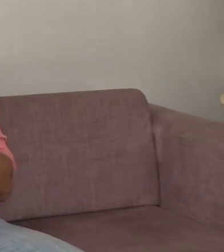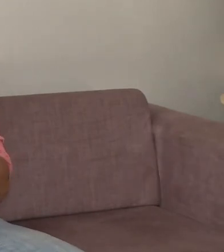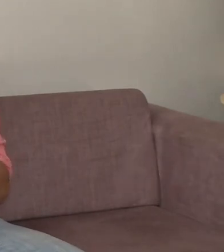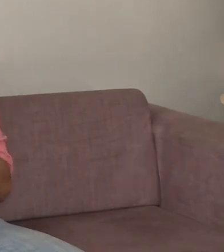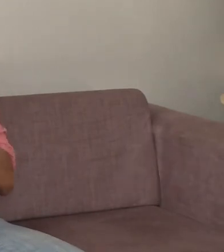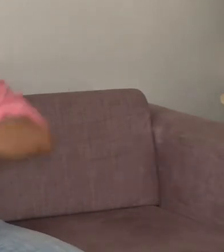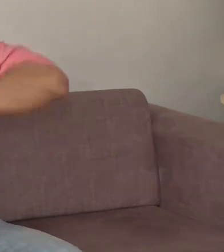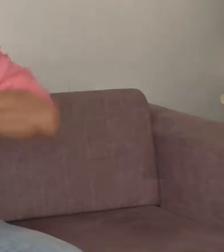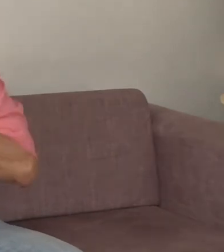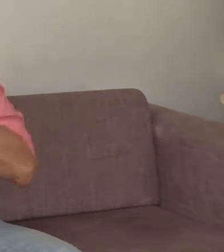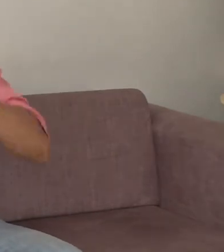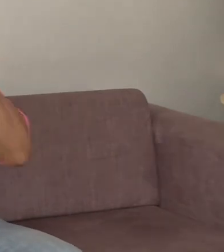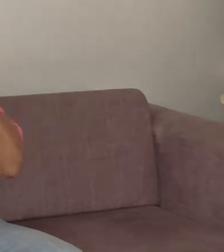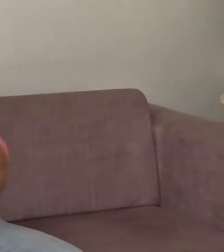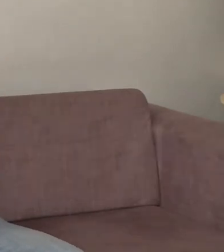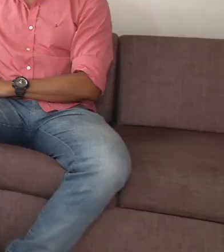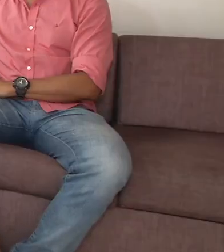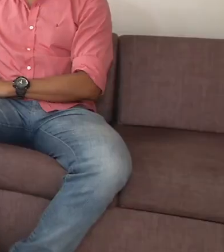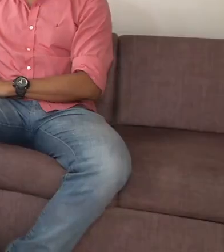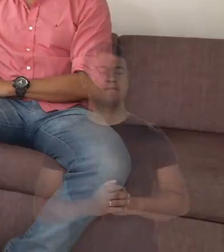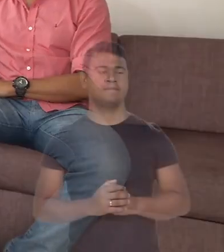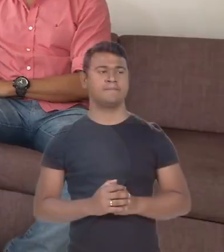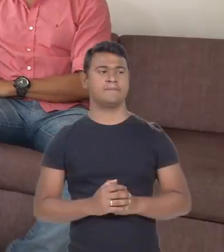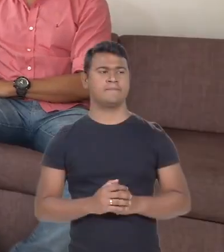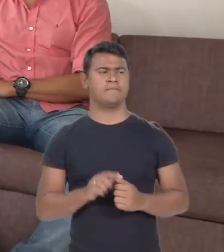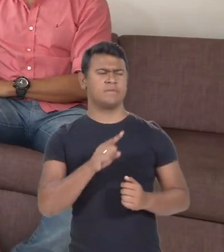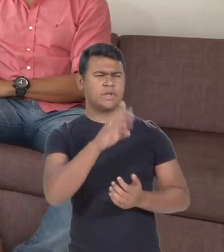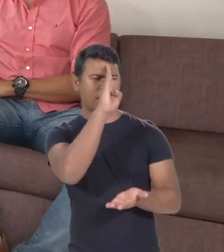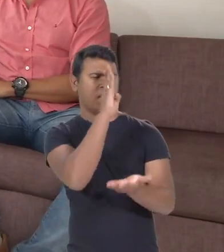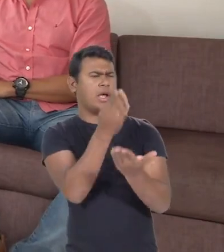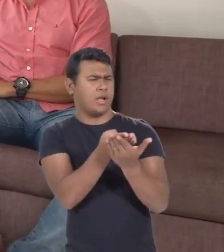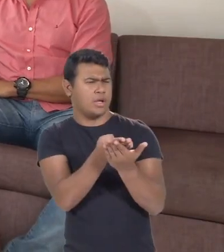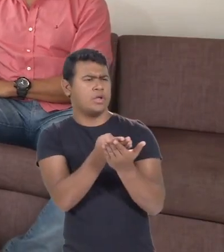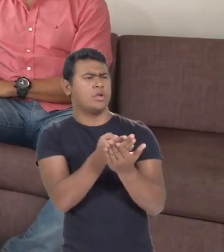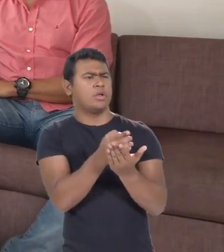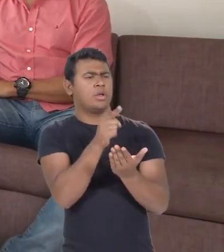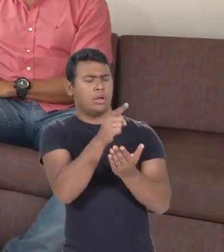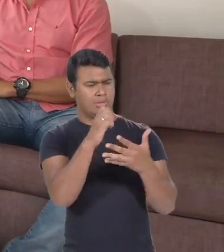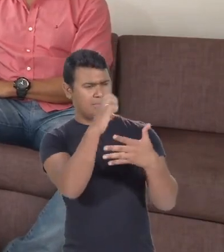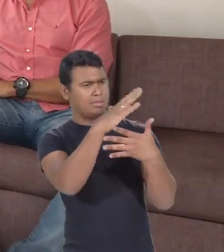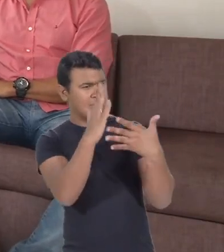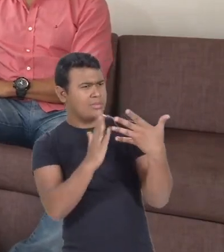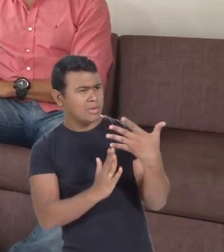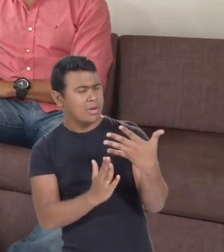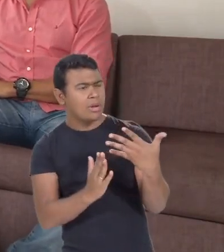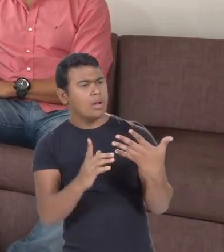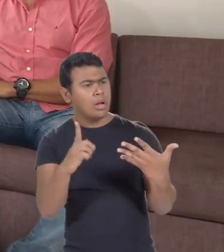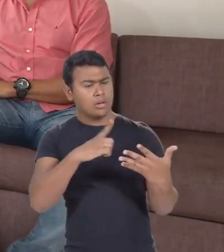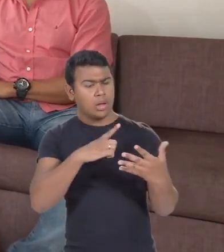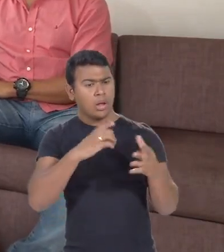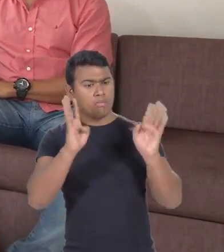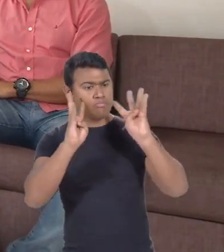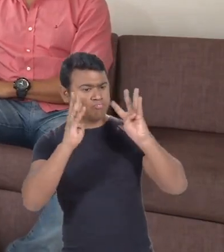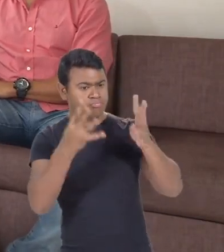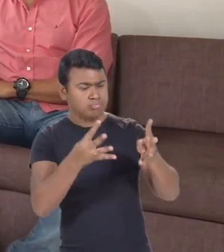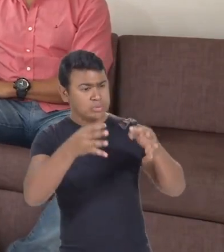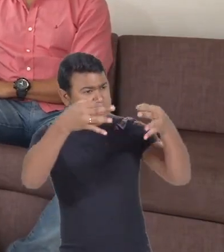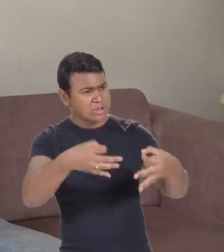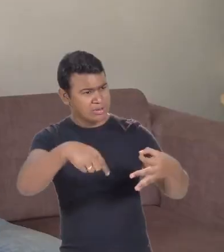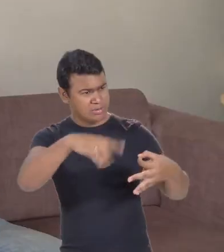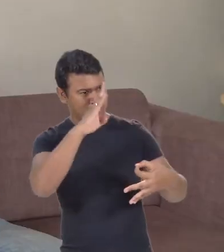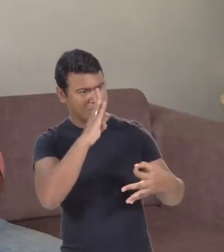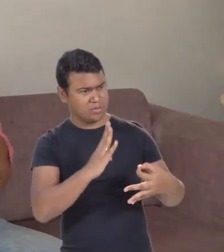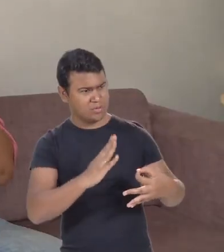no futuro melhore bastante. Você acredita que a língua brasileira de sinais ela tem a atenção que merece aqui no